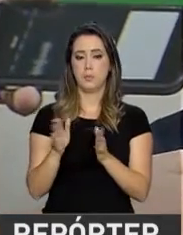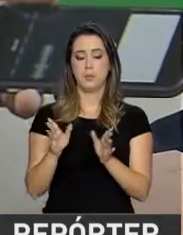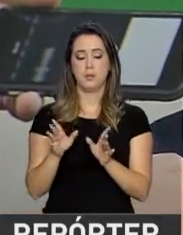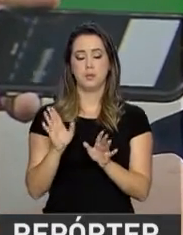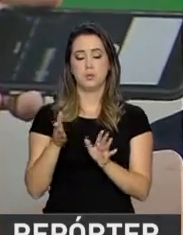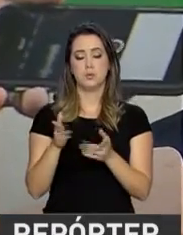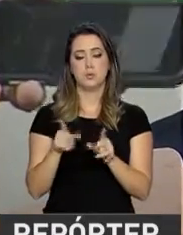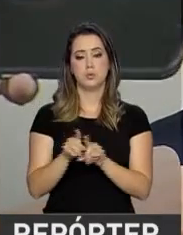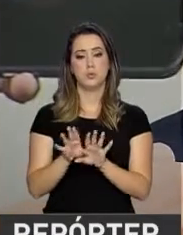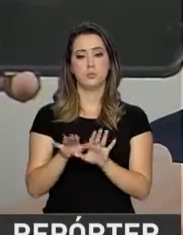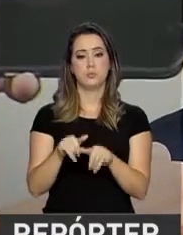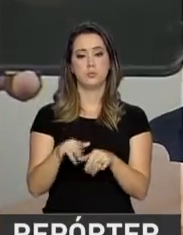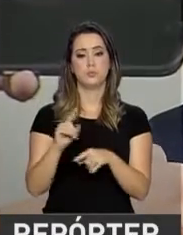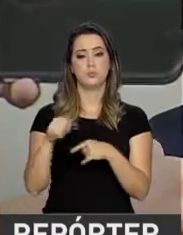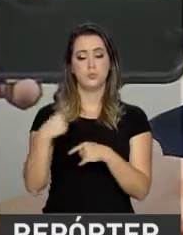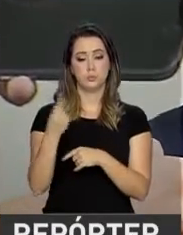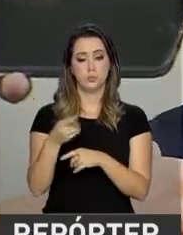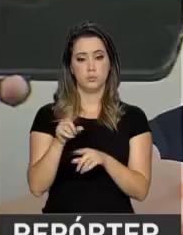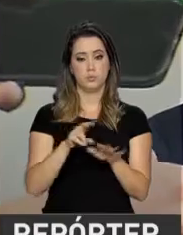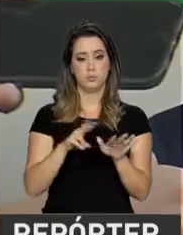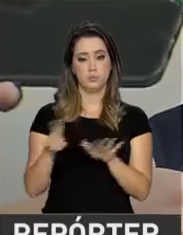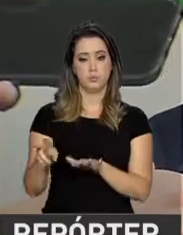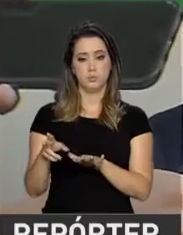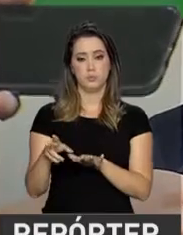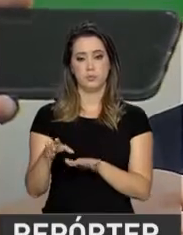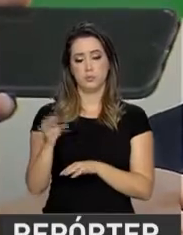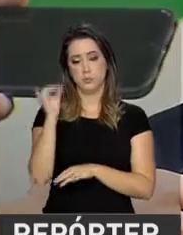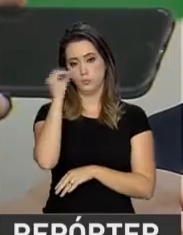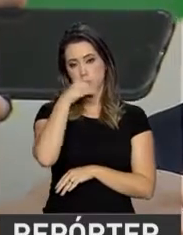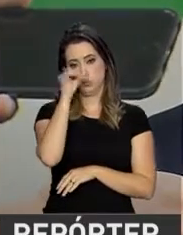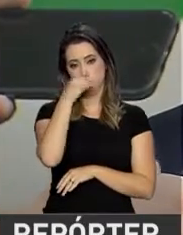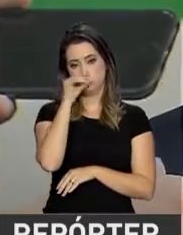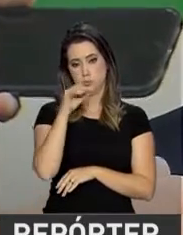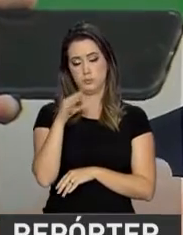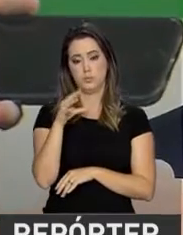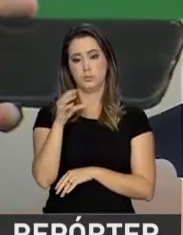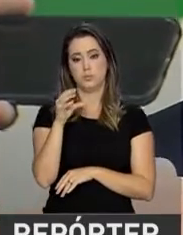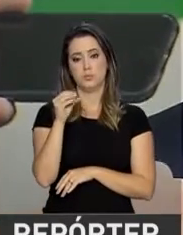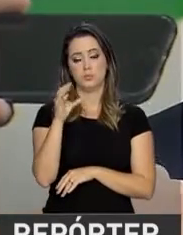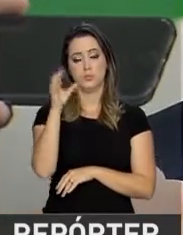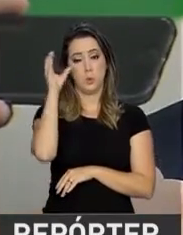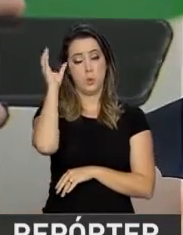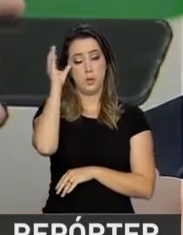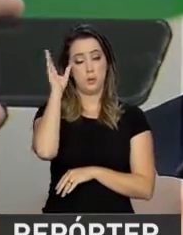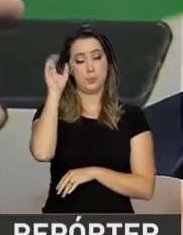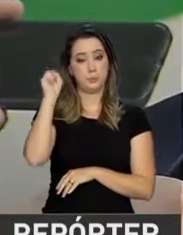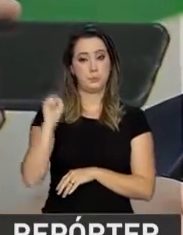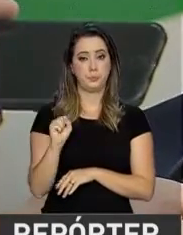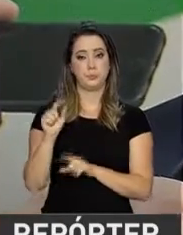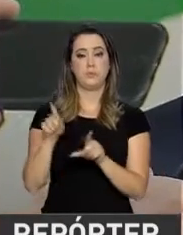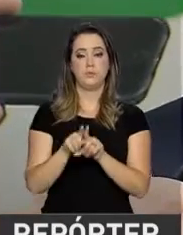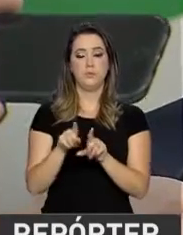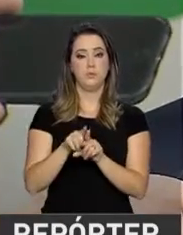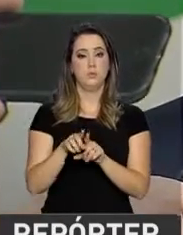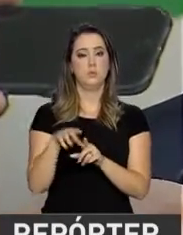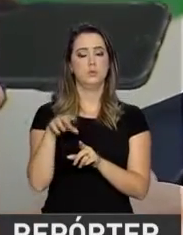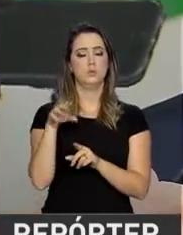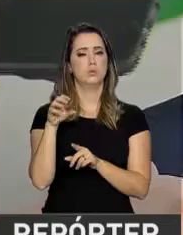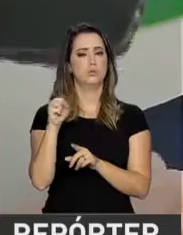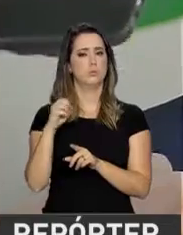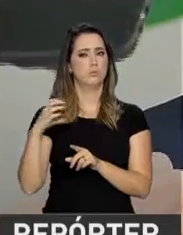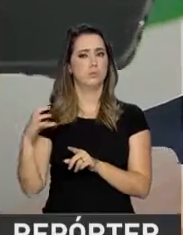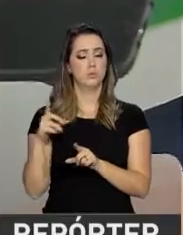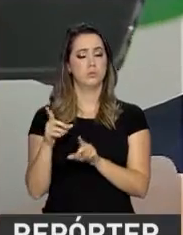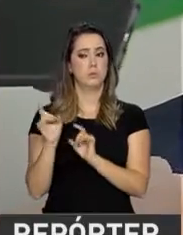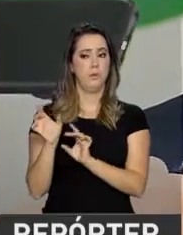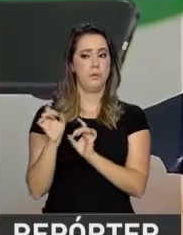finalizando essa semana que vem carnes suínas para a coreia do sul ea especificamente santa catarina e